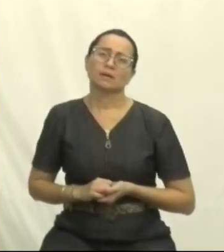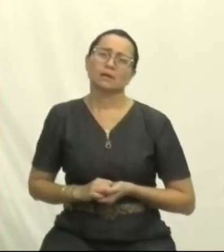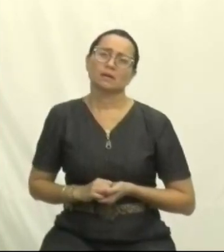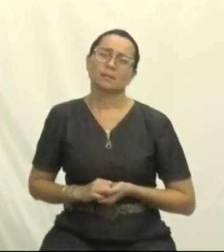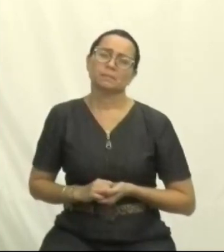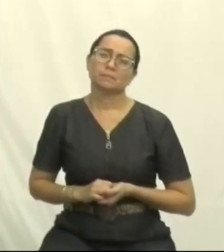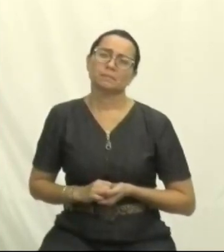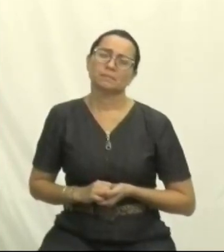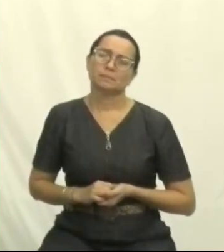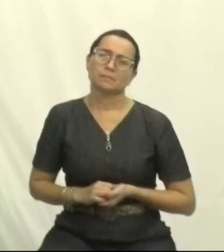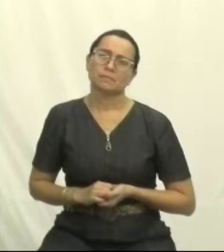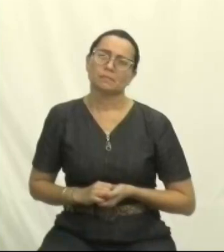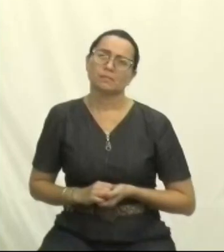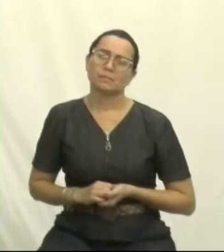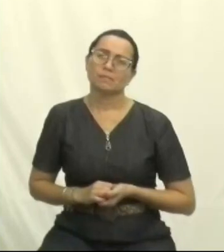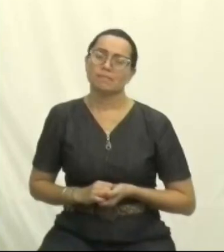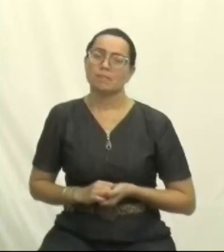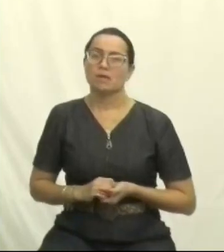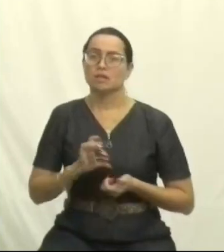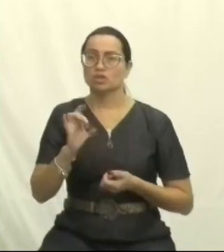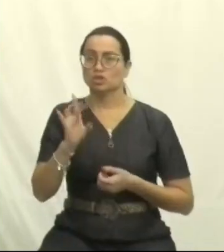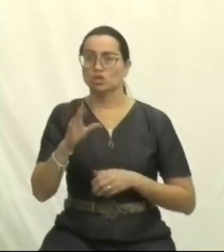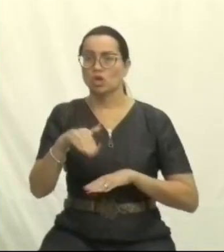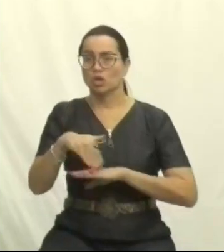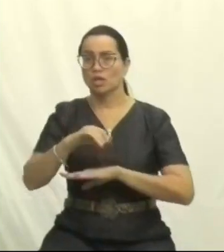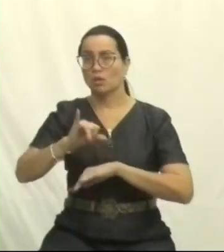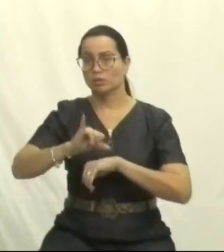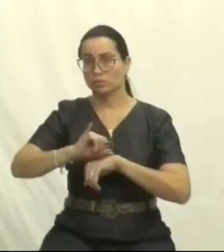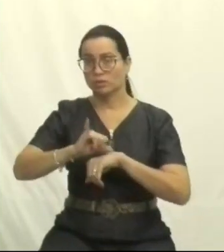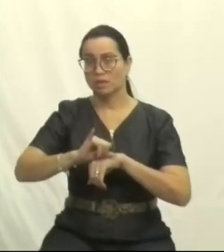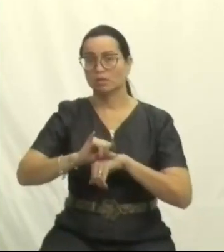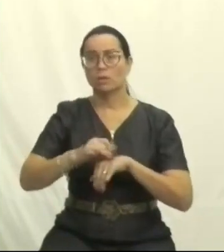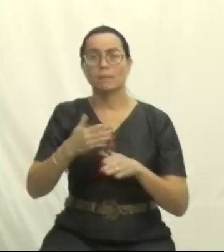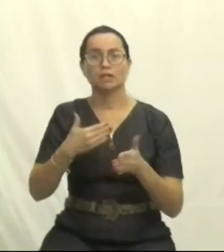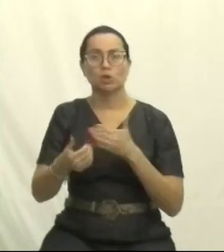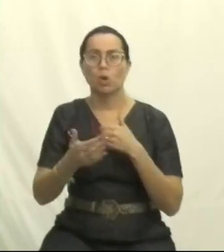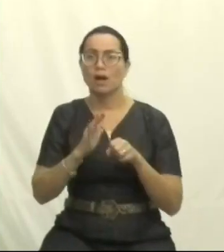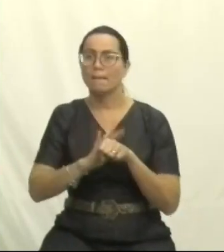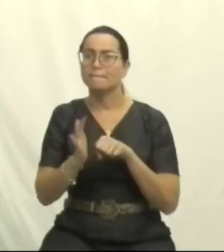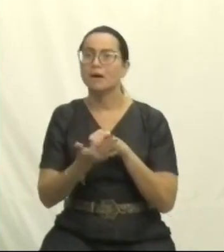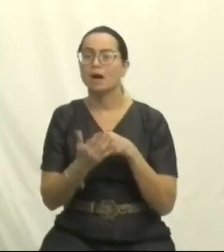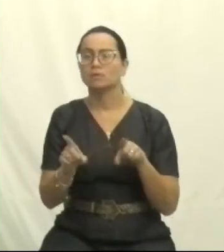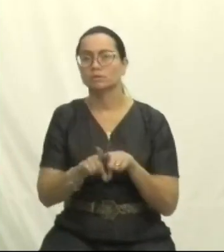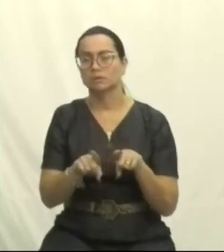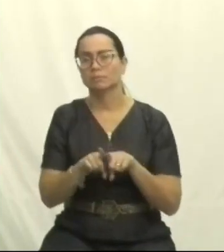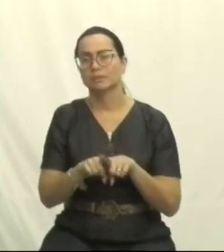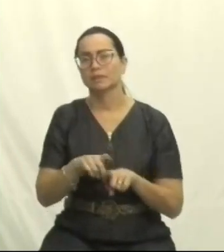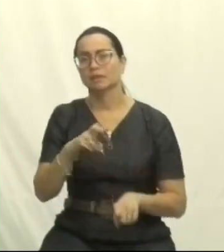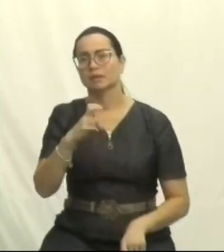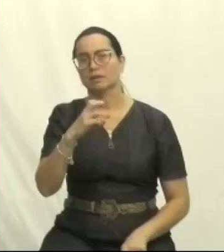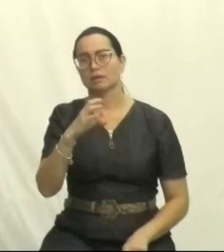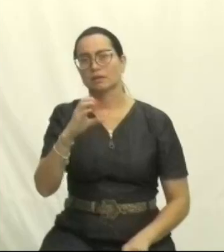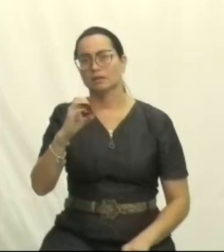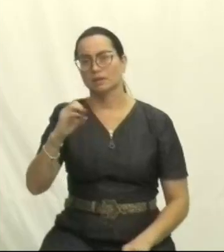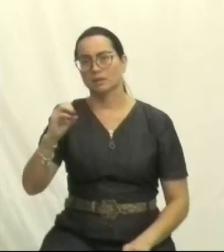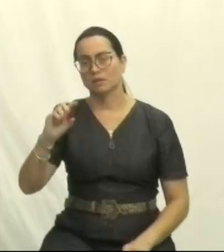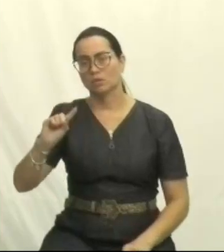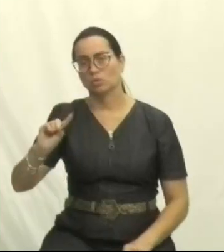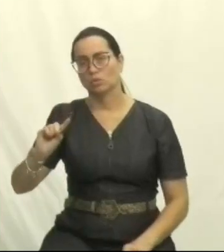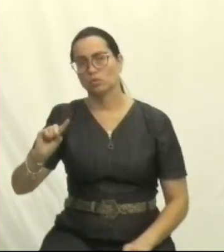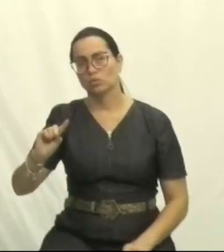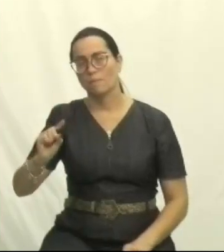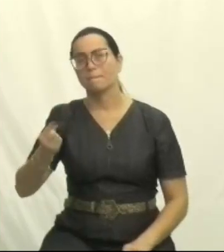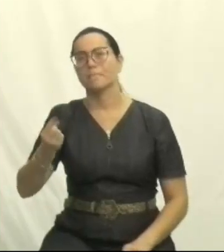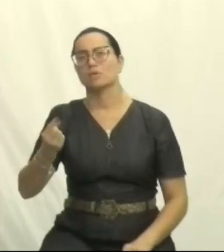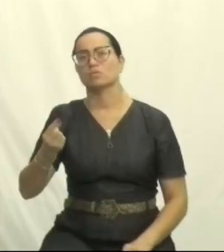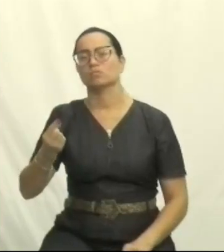não é só nas ruas do centro, as ruas dos bairros também serão contempladas com 500 mil mensal para poder